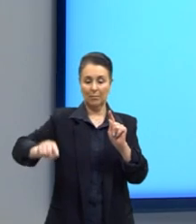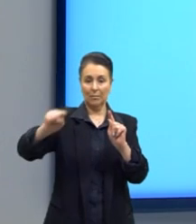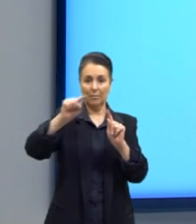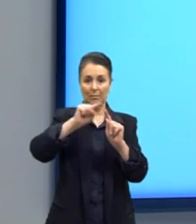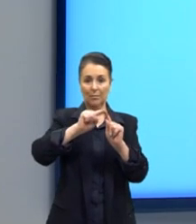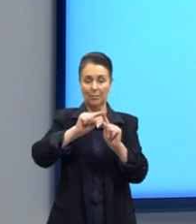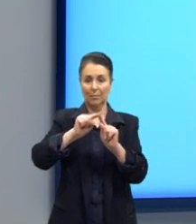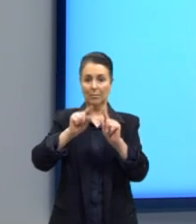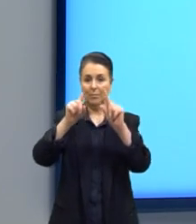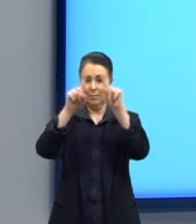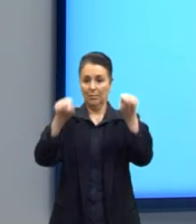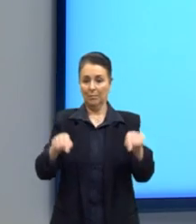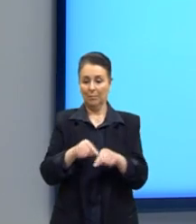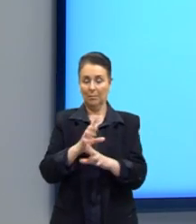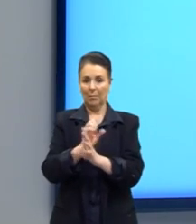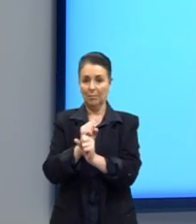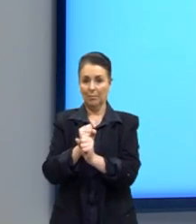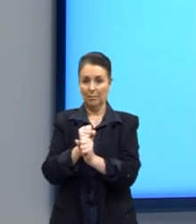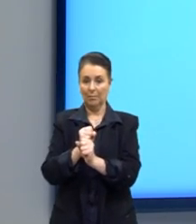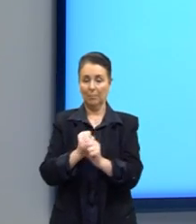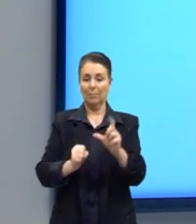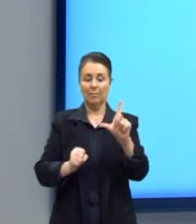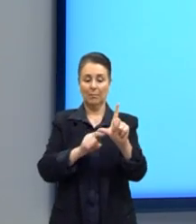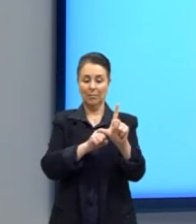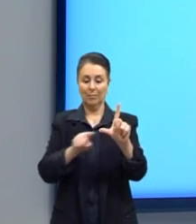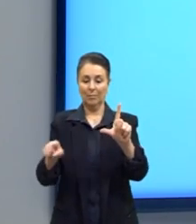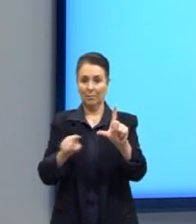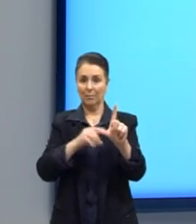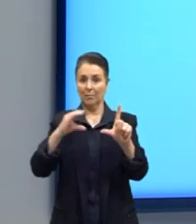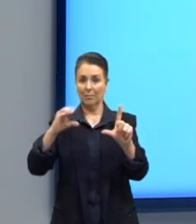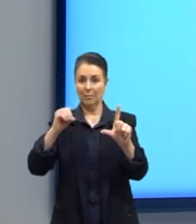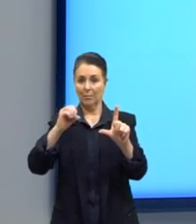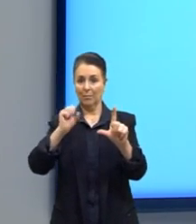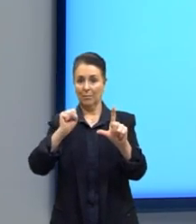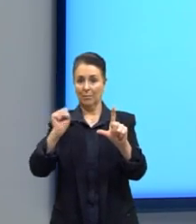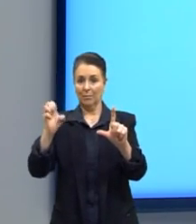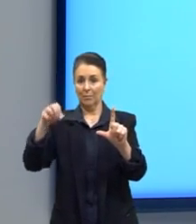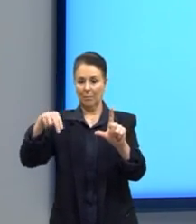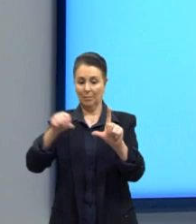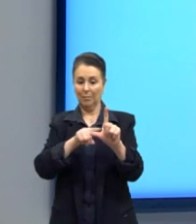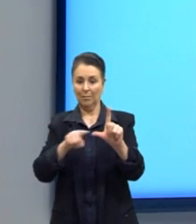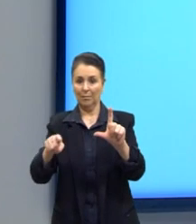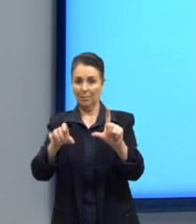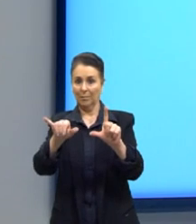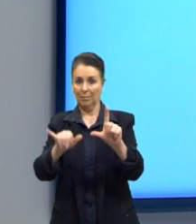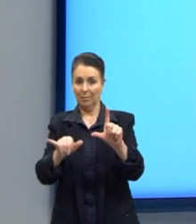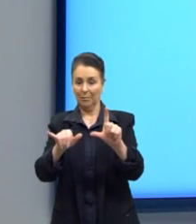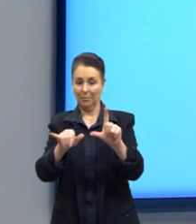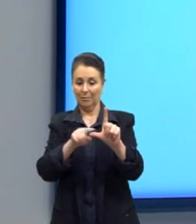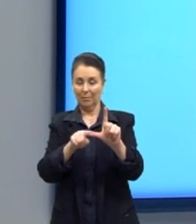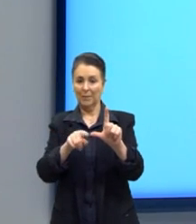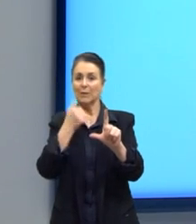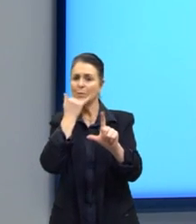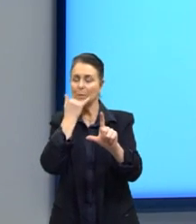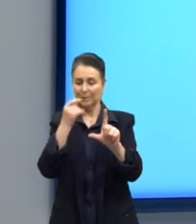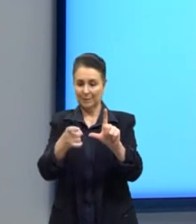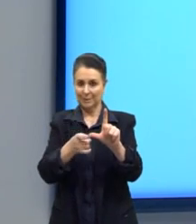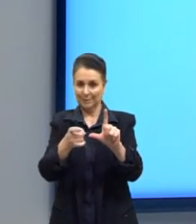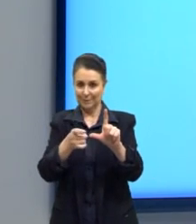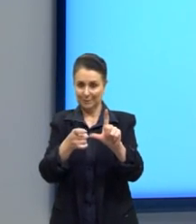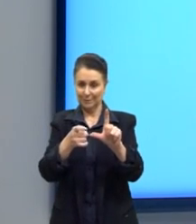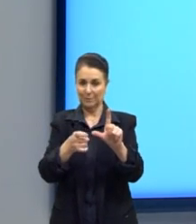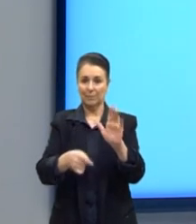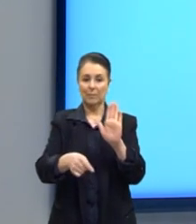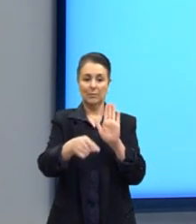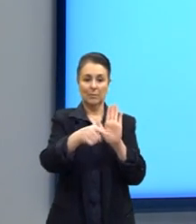o cosseno fica no eixo do X né o eixo horizontal que também vai de -1 até um positivo então